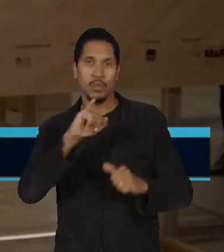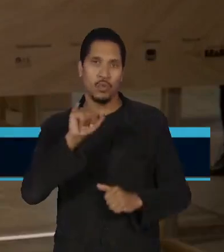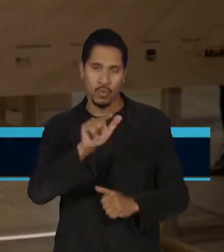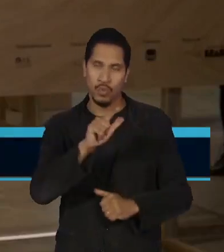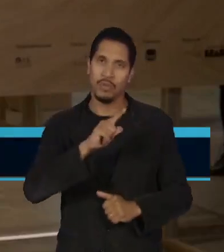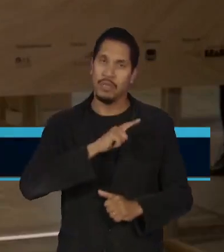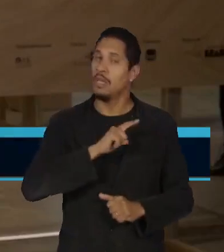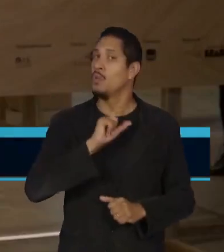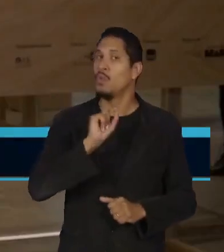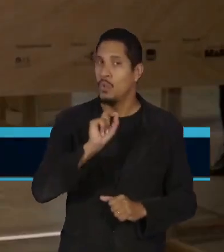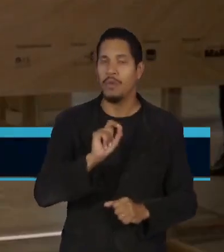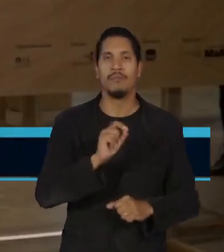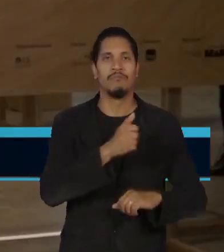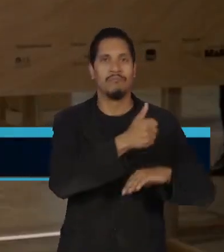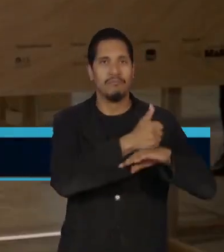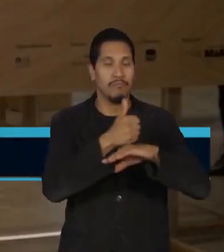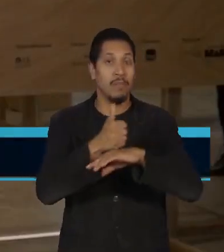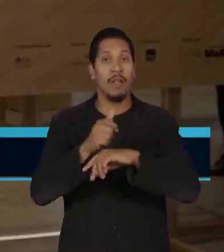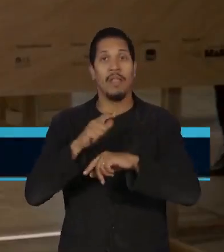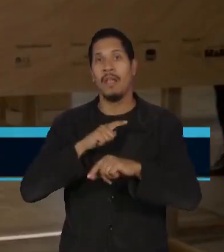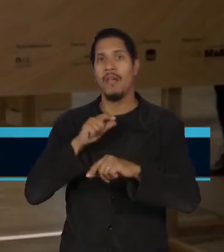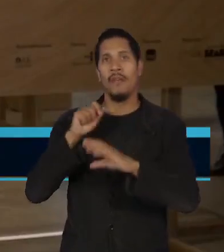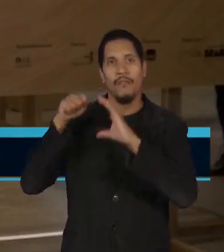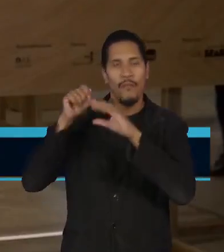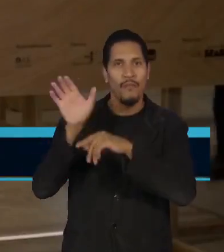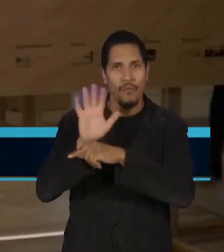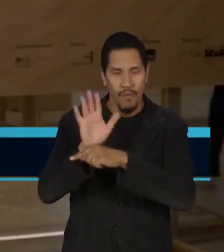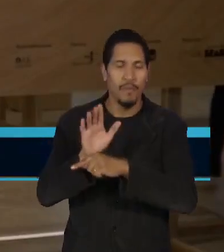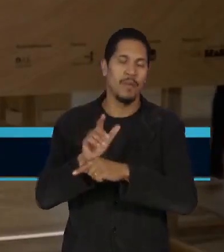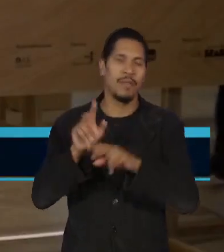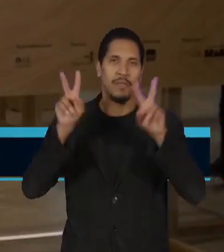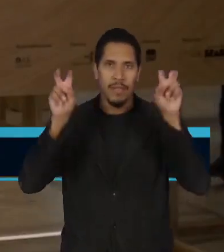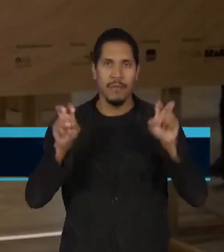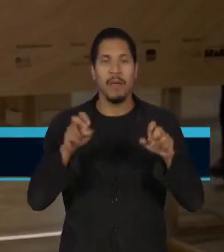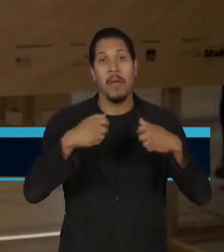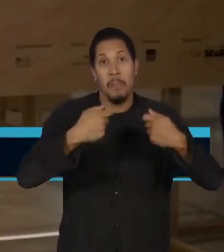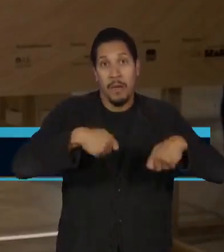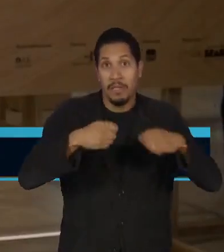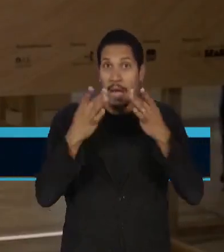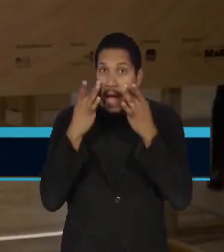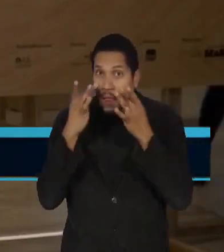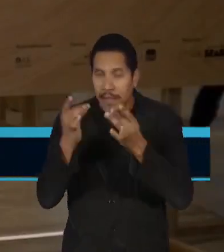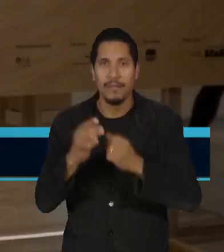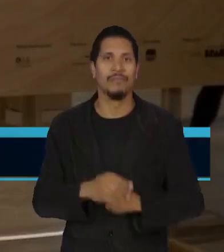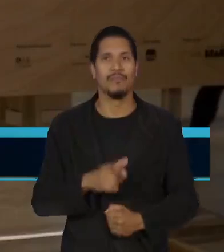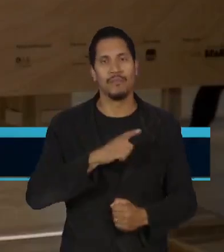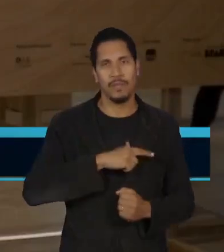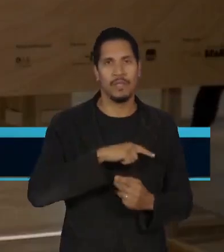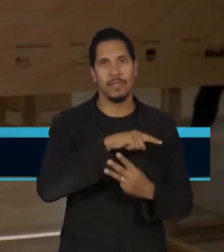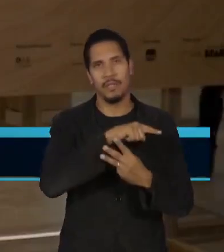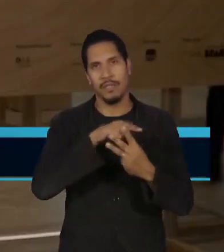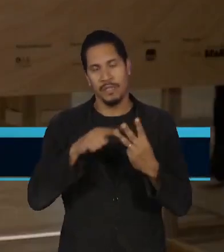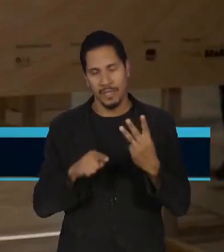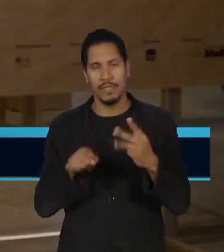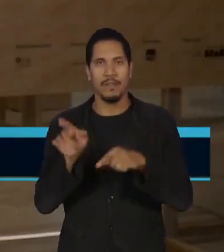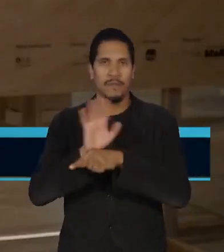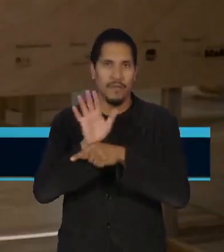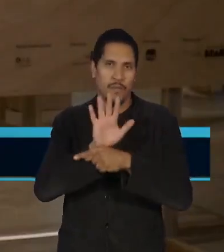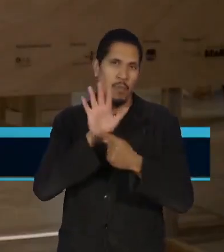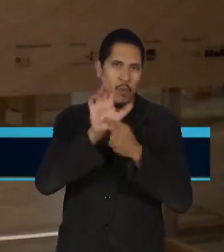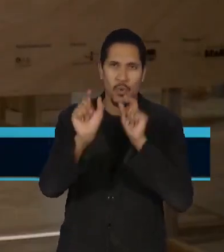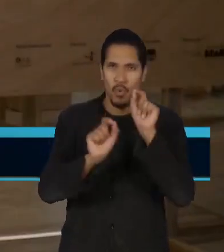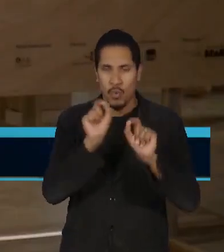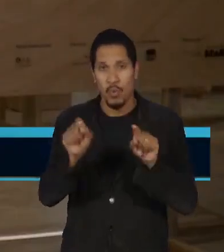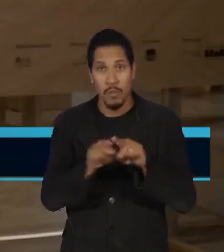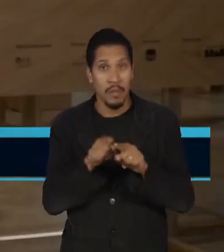também contará com a mostra de cinema É Preciso Estar Atento. Serão 3 documentários e 1 filme de ficção que abordam temas